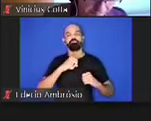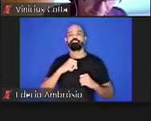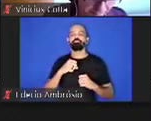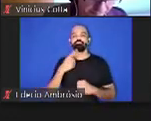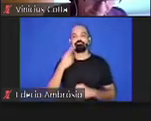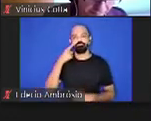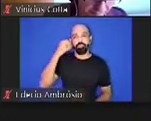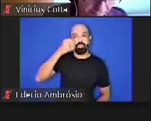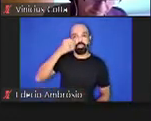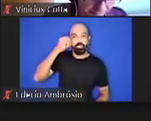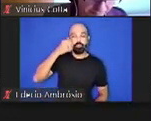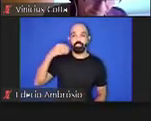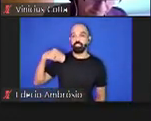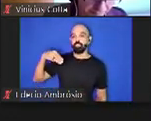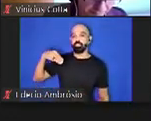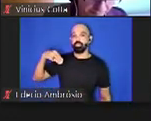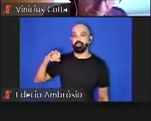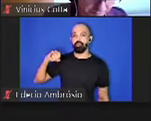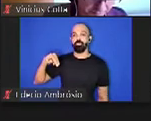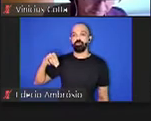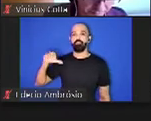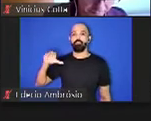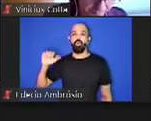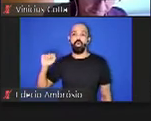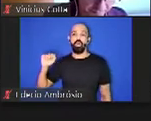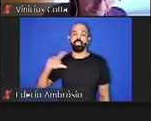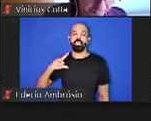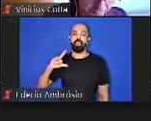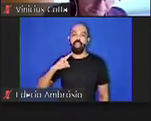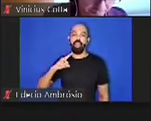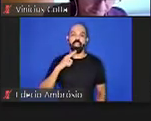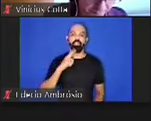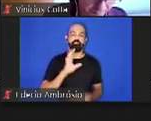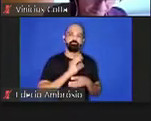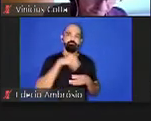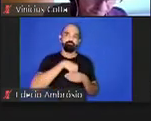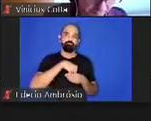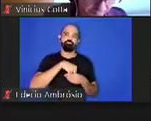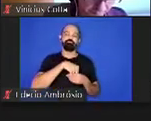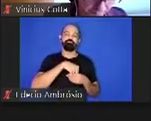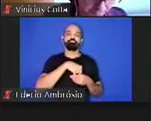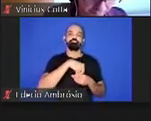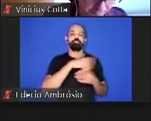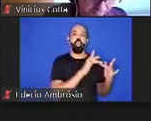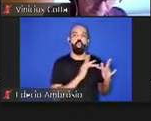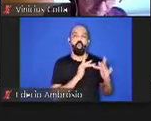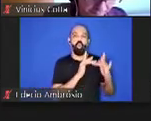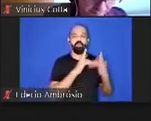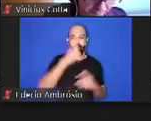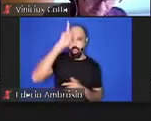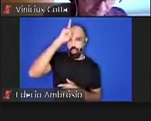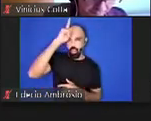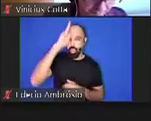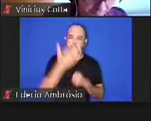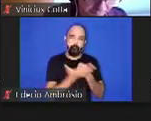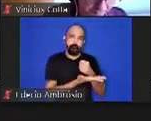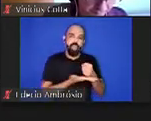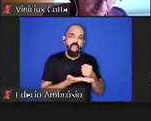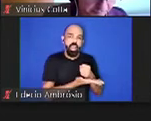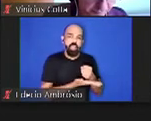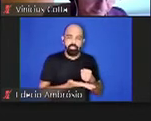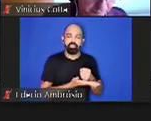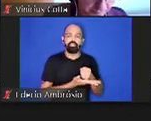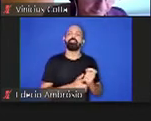da Mônica de ter uma imersão no alemão, pelo menos num nível básico,